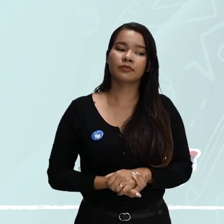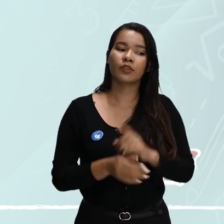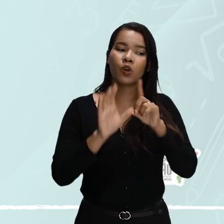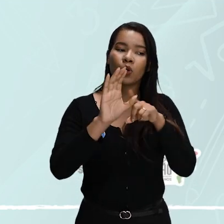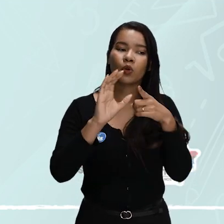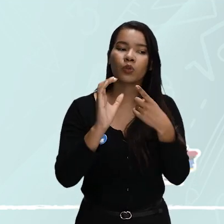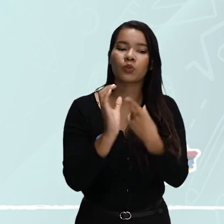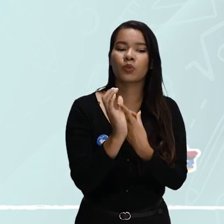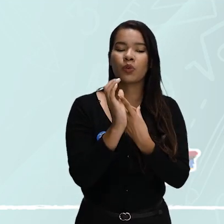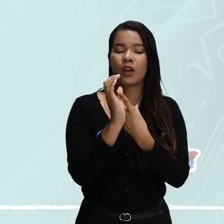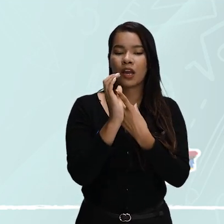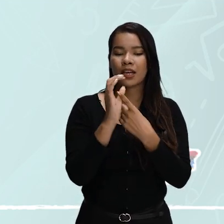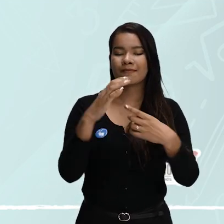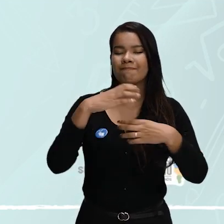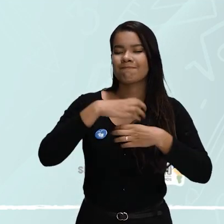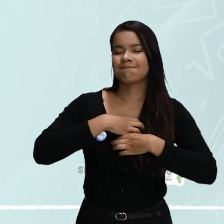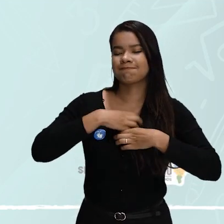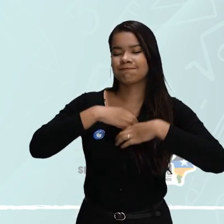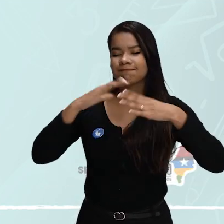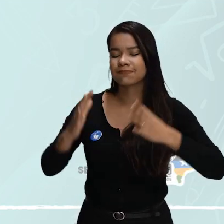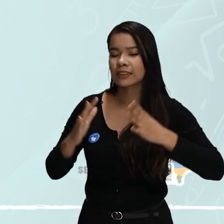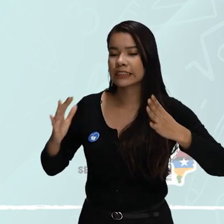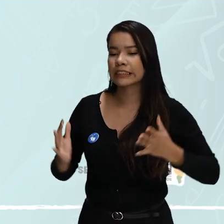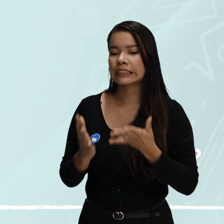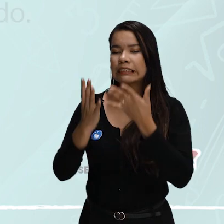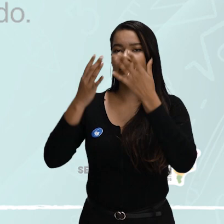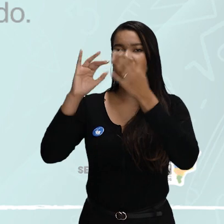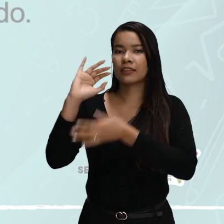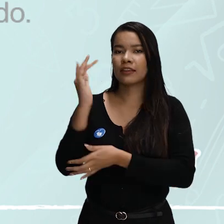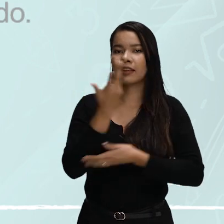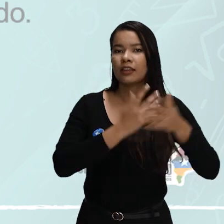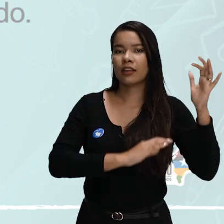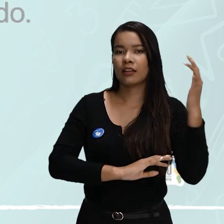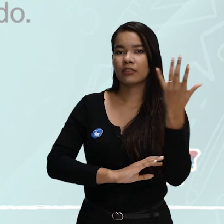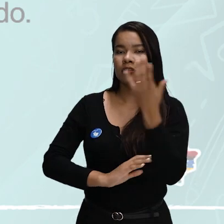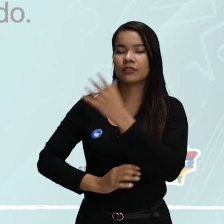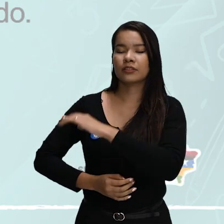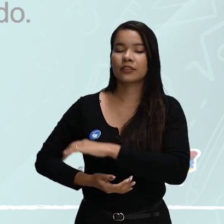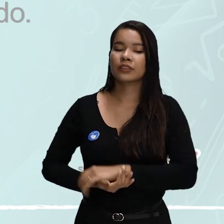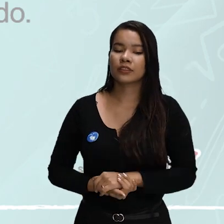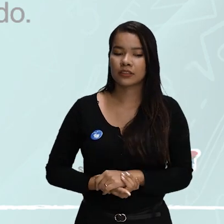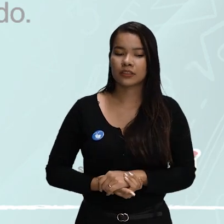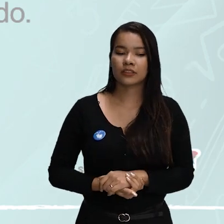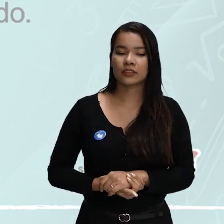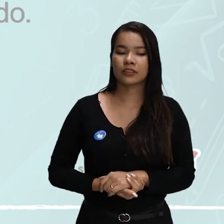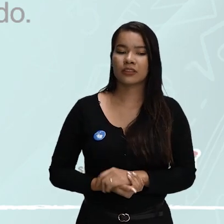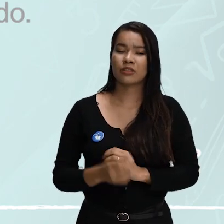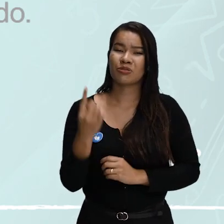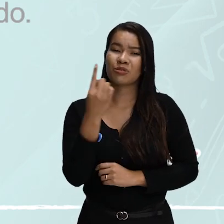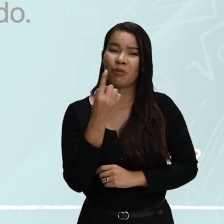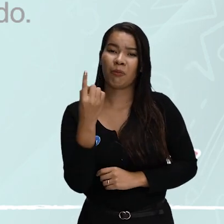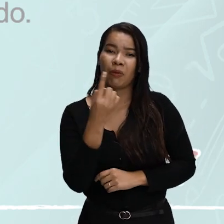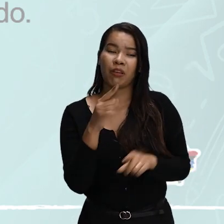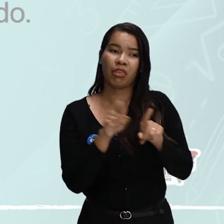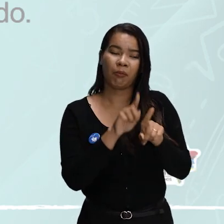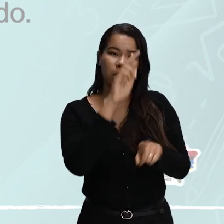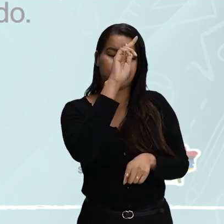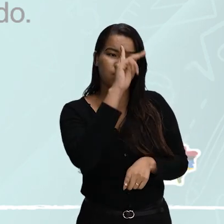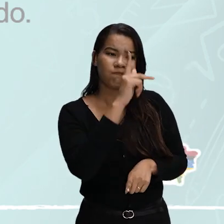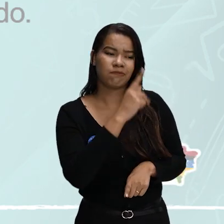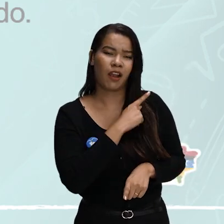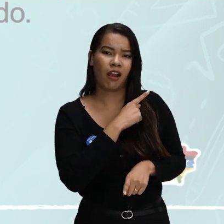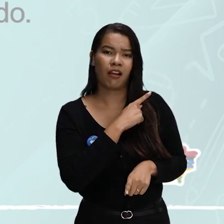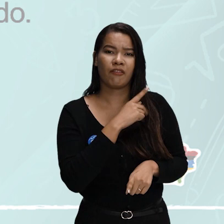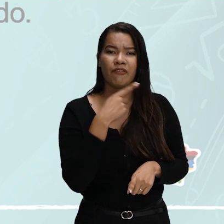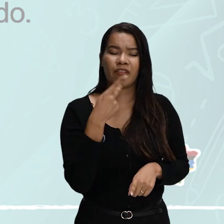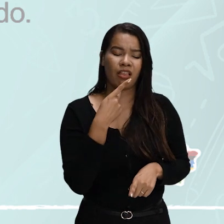à sensibilidade, exaltação da natureza, por isso eu trouxe a letra do João do Vale, subjetivismo e individualismo, o autor vai falar de